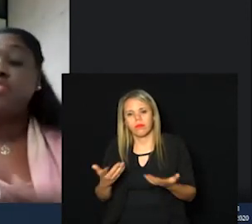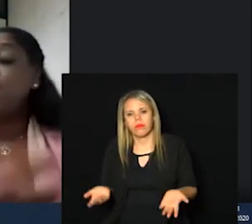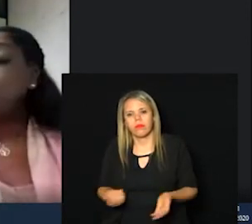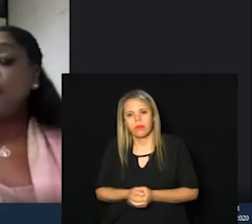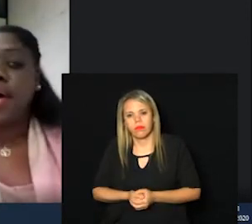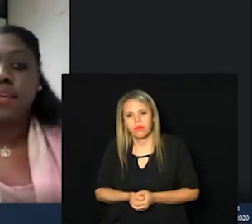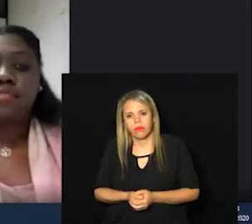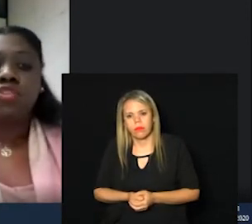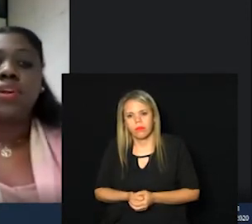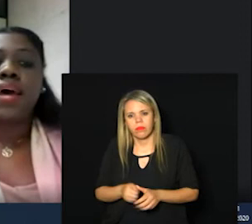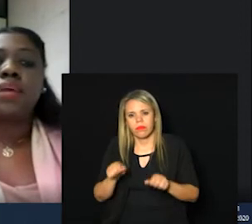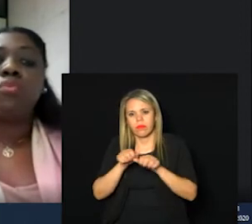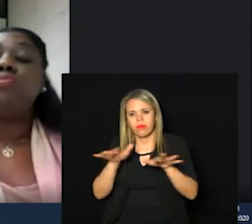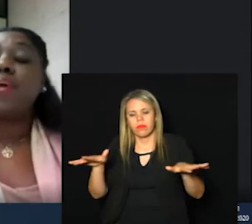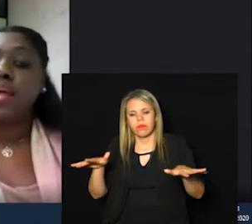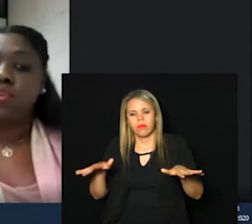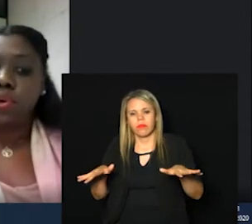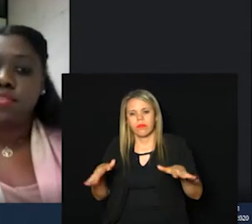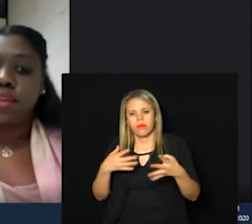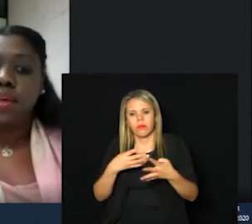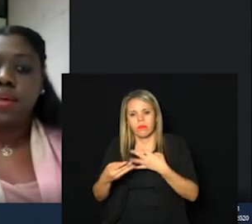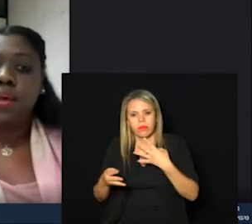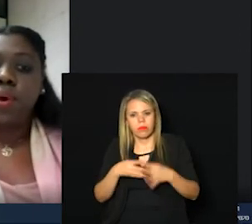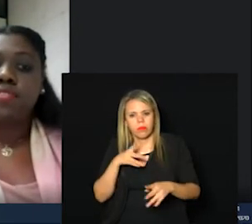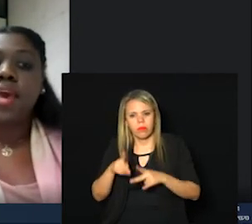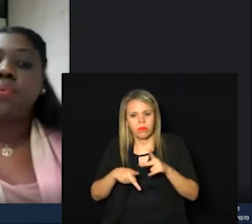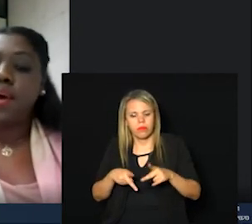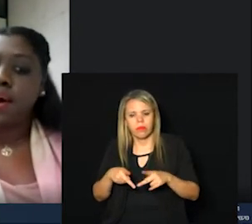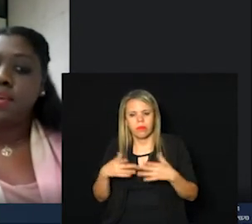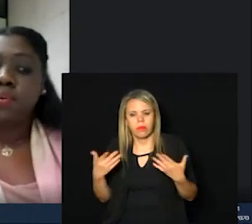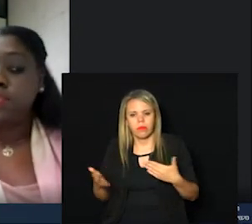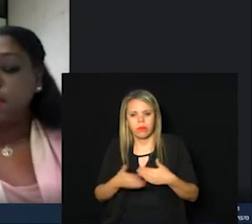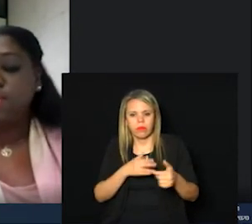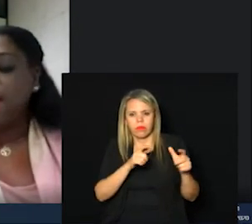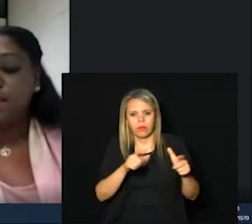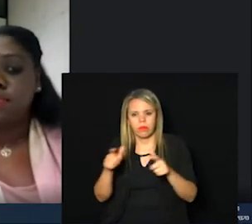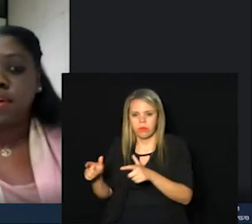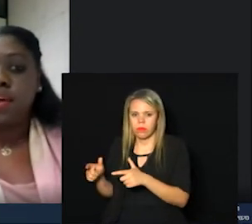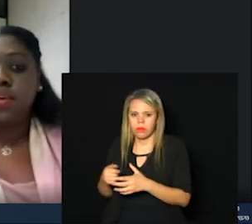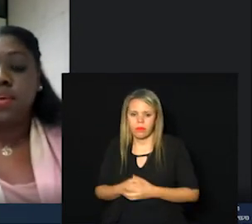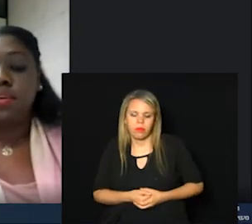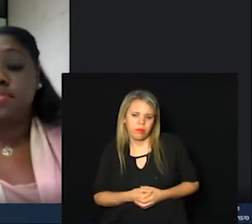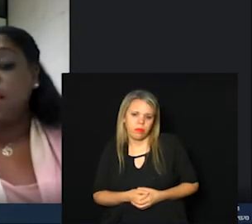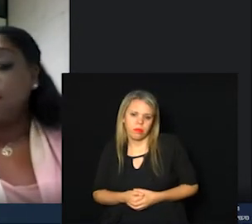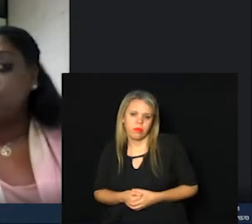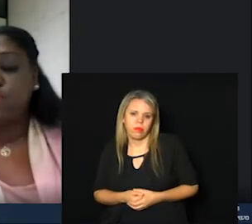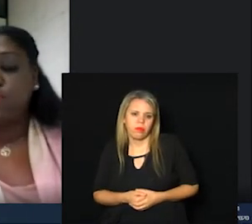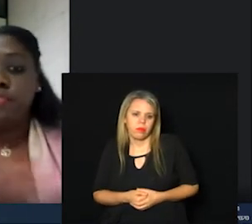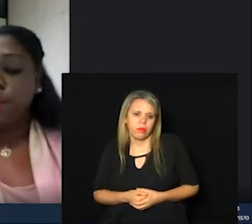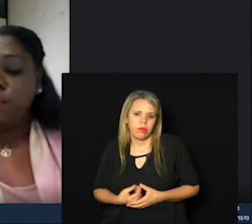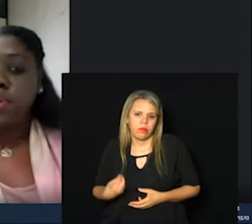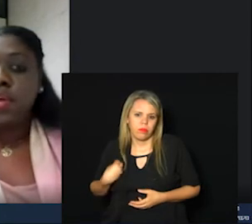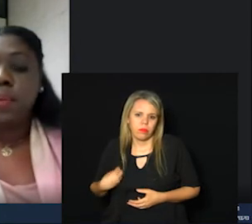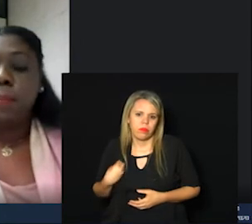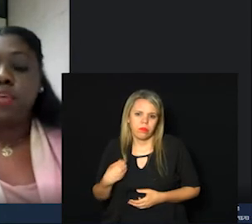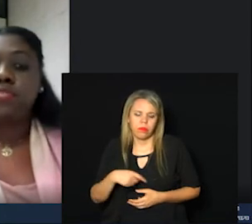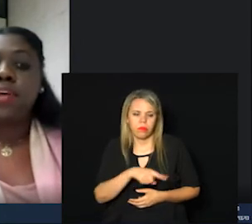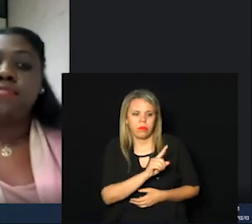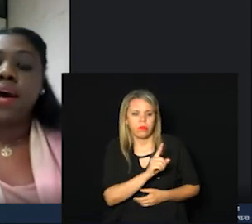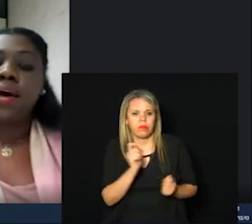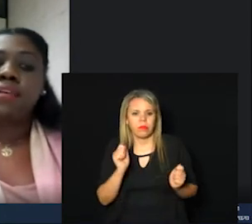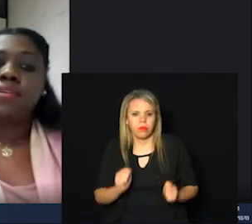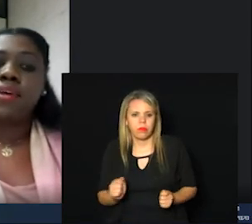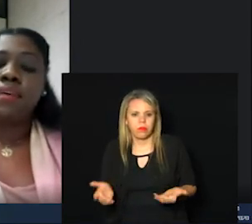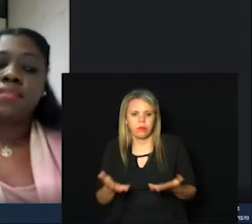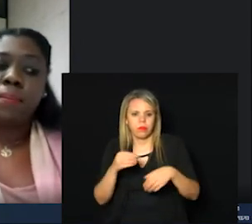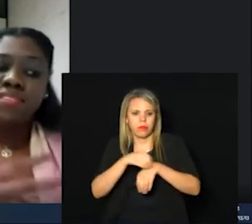e disseminar, se tornarem multiplicadores em quaisquer lugares que estejam, que vão, e possam